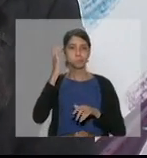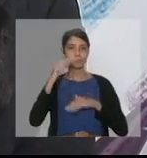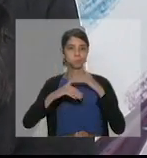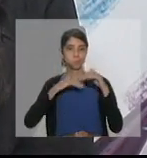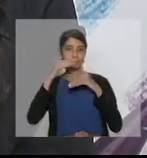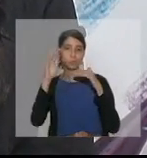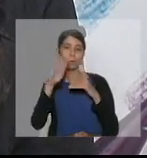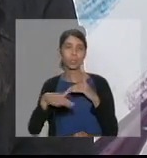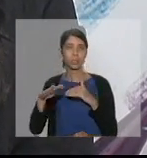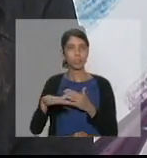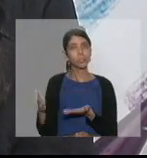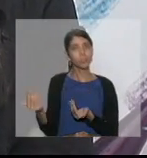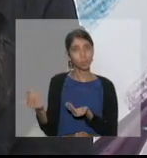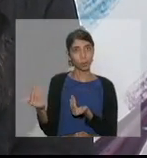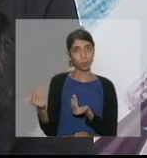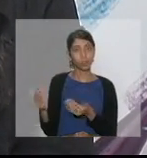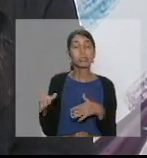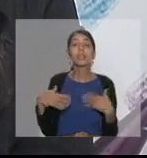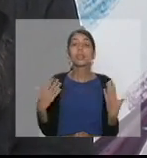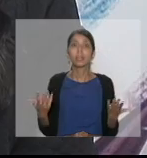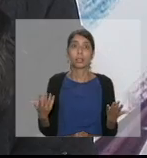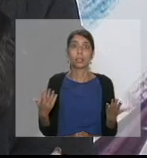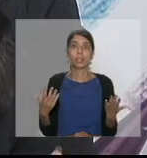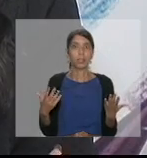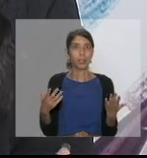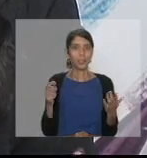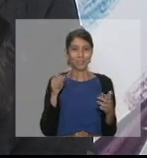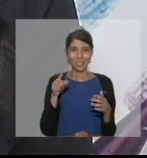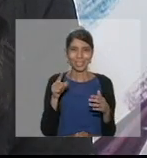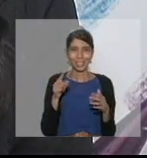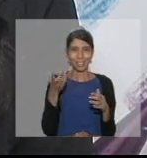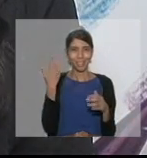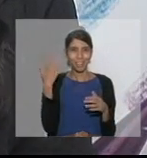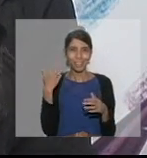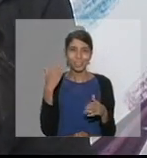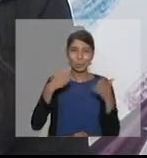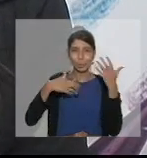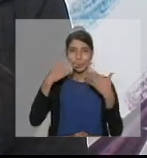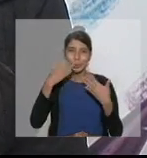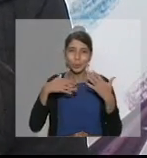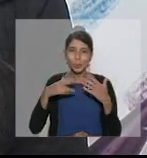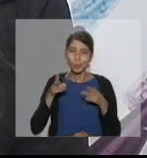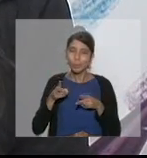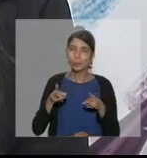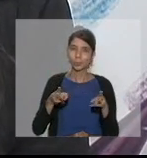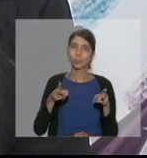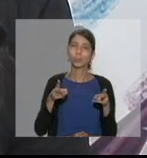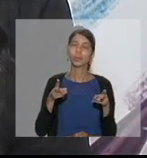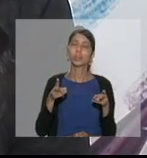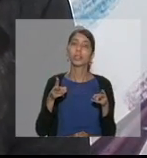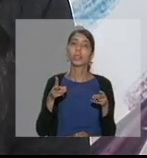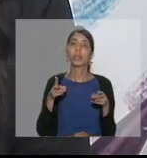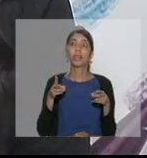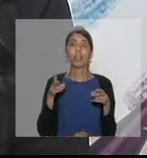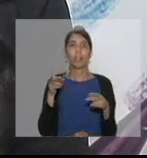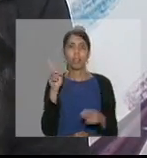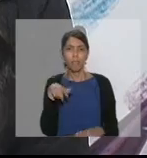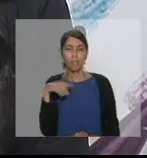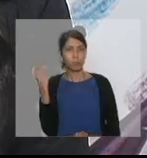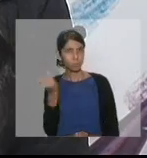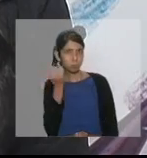crianças e adolescentes. E aí? Quer dizer, só para você fechar aquela tua fala que eu acho que não deu para você concluir. Quer dizer,